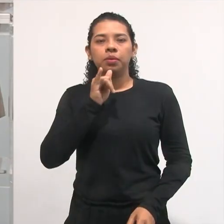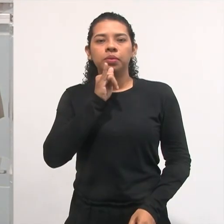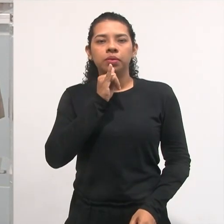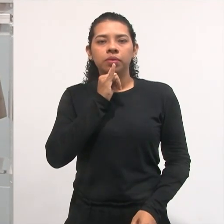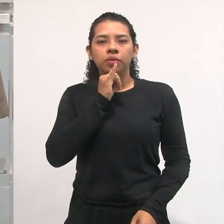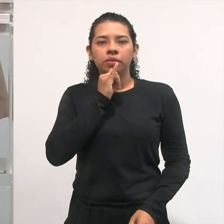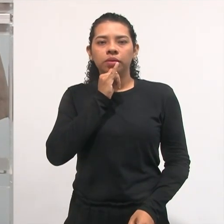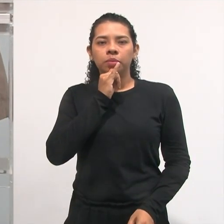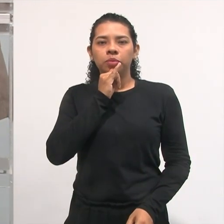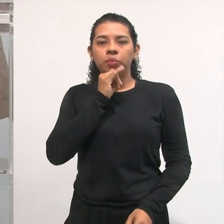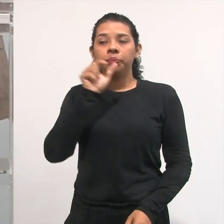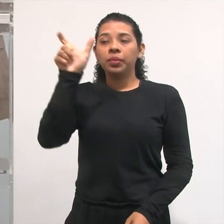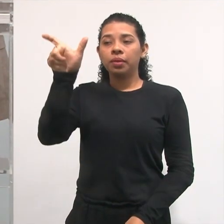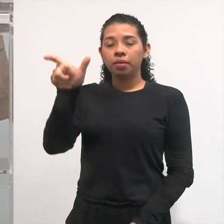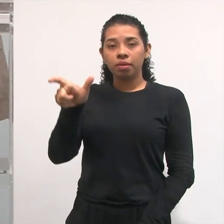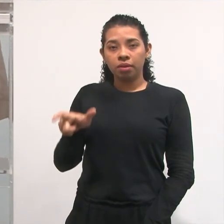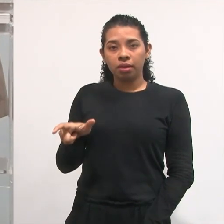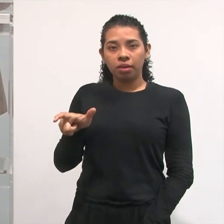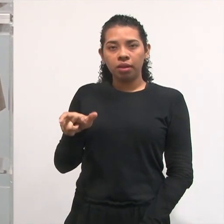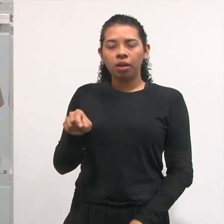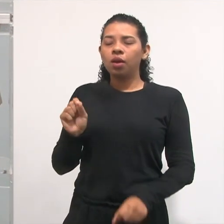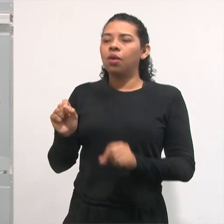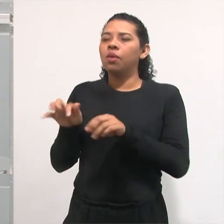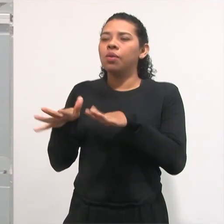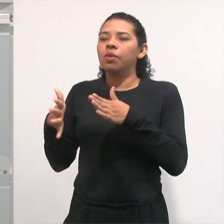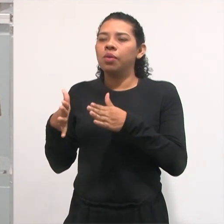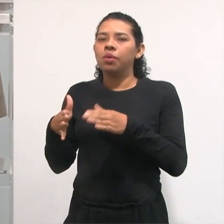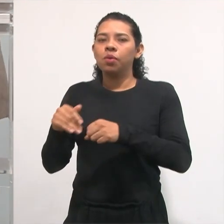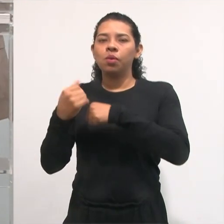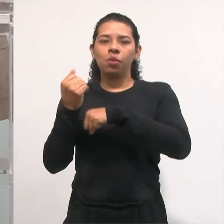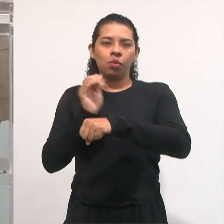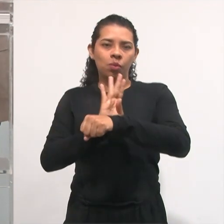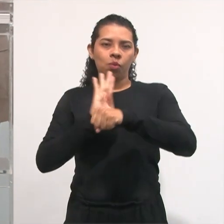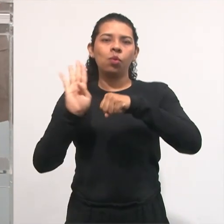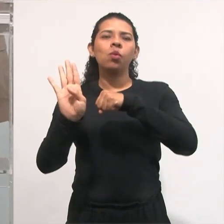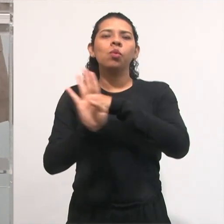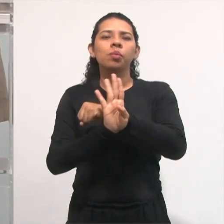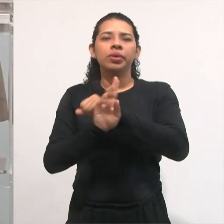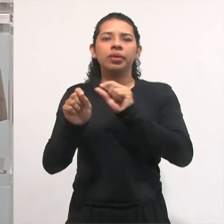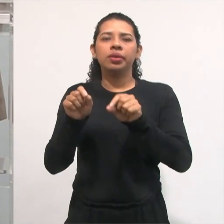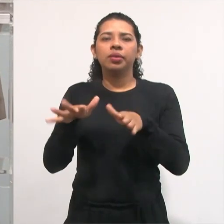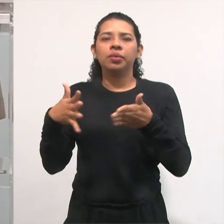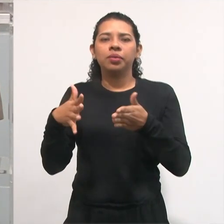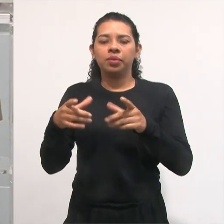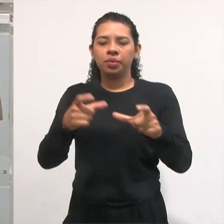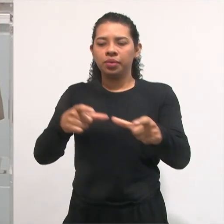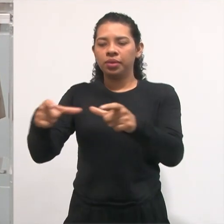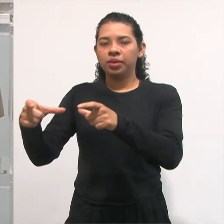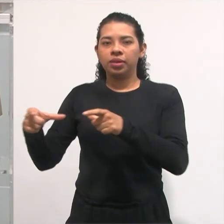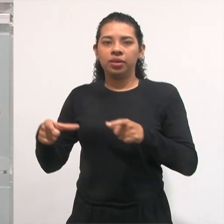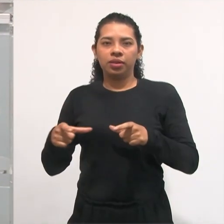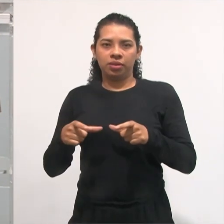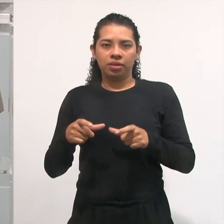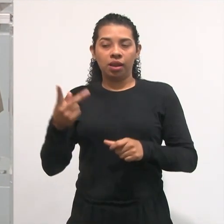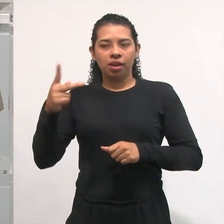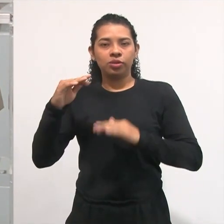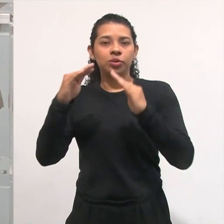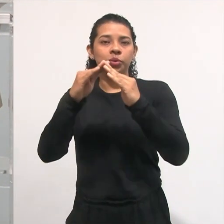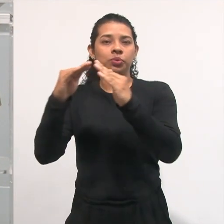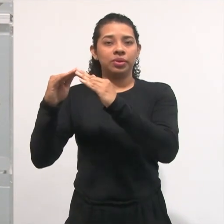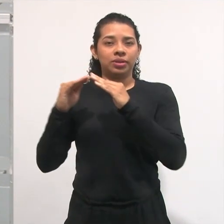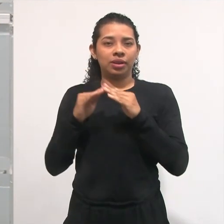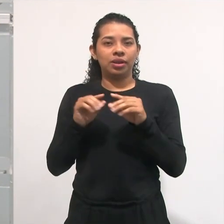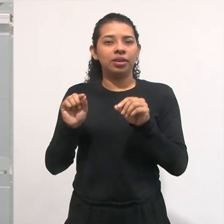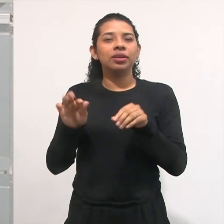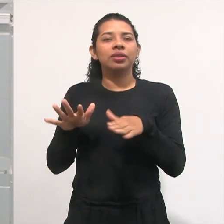segundo, ele era morador do bairro X ou era morador do bairro Y? A quantidade de variáveis aí depende do